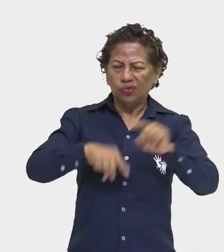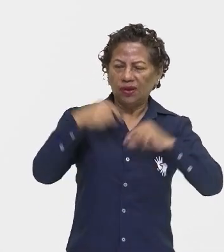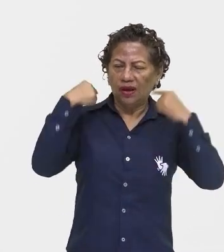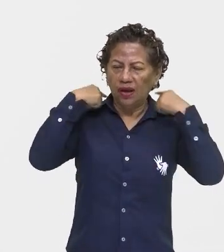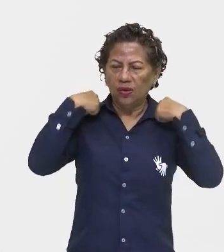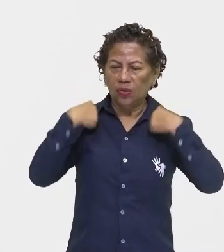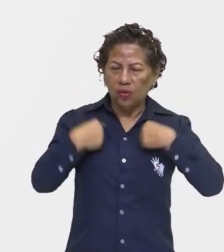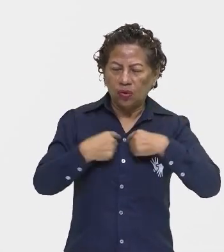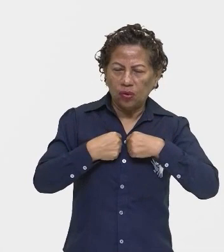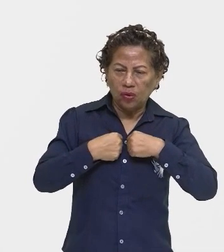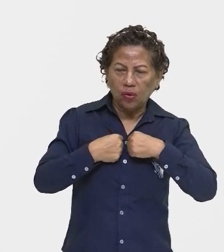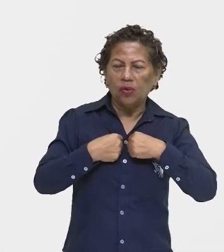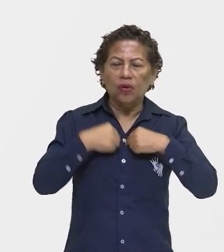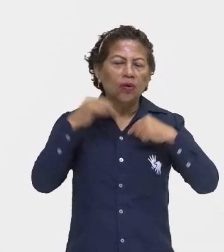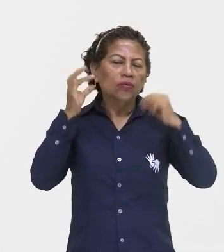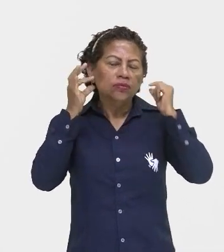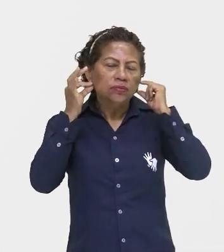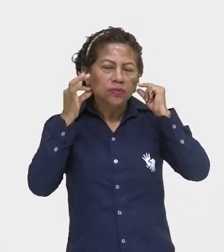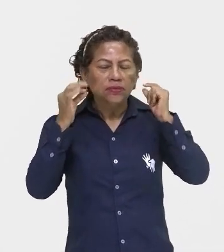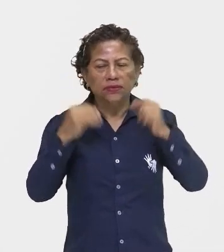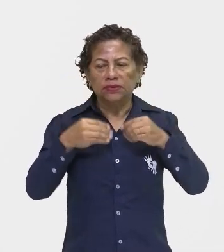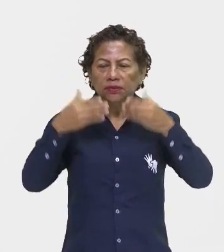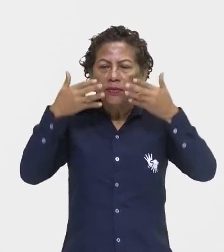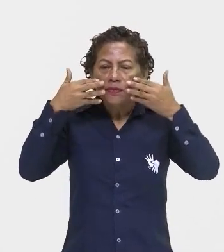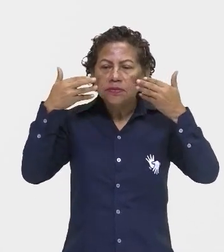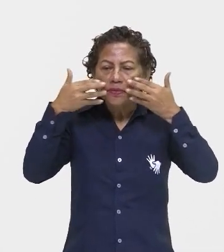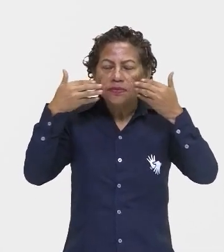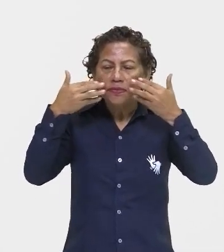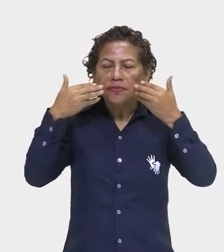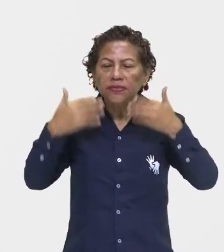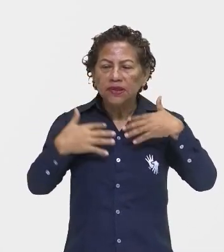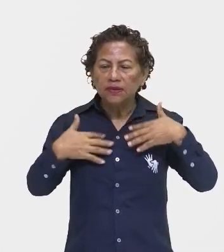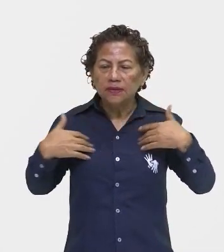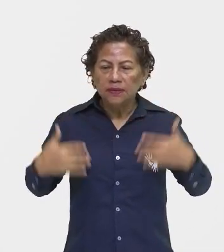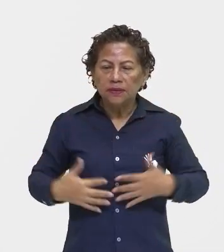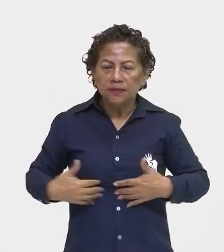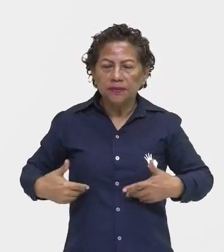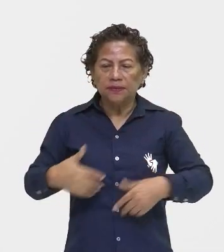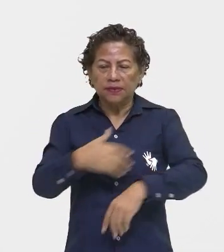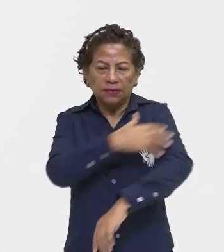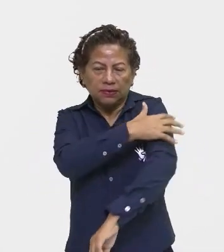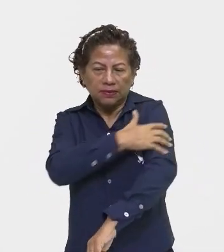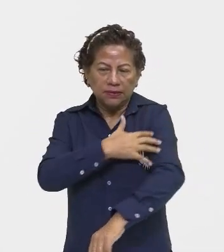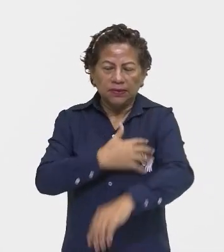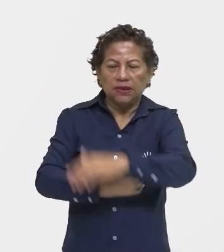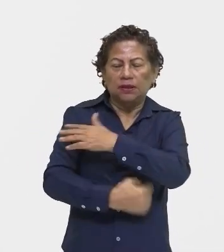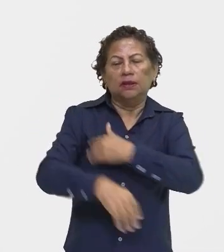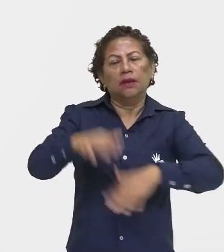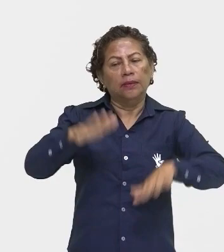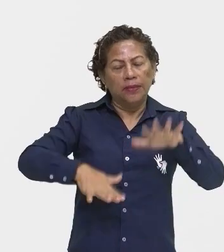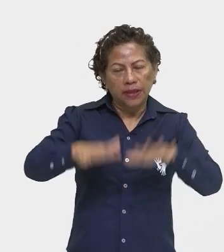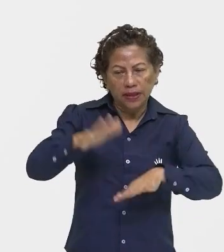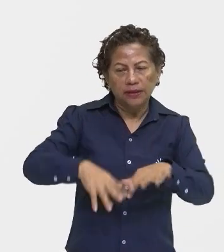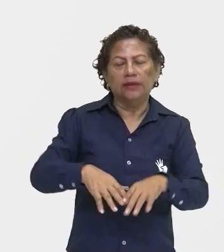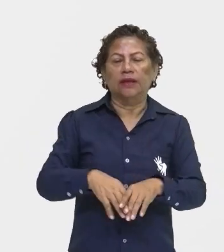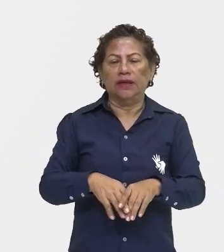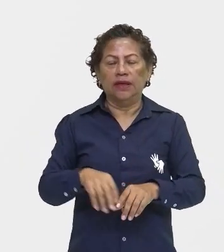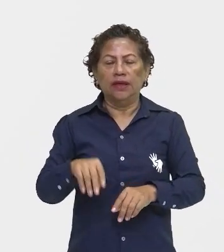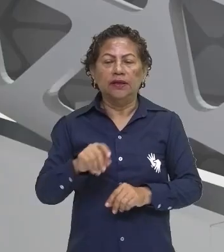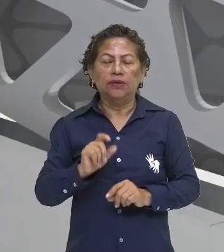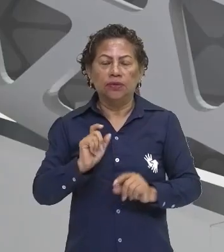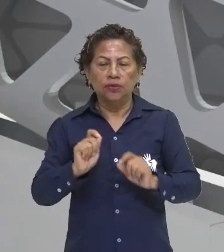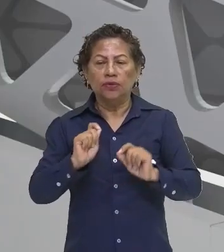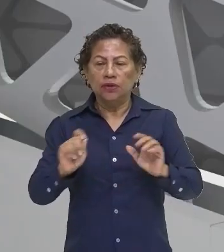até máscaras e pinturas específicas para determinada celebração. Dependendo da celebração que está